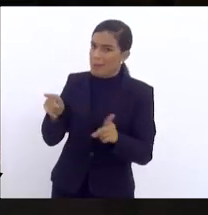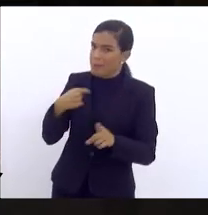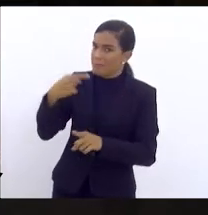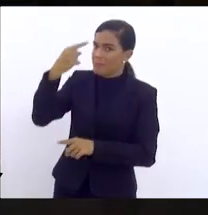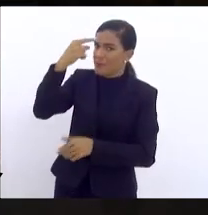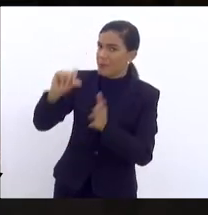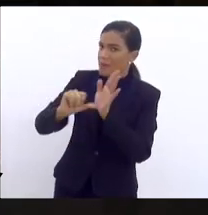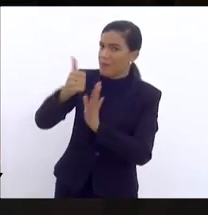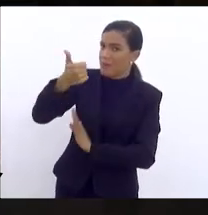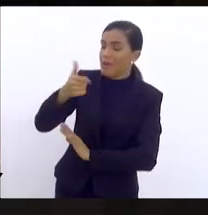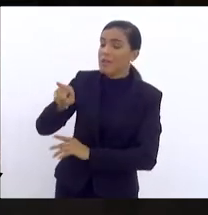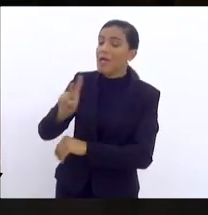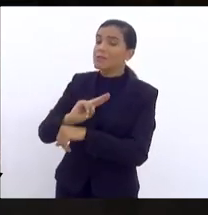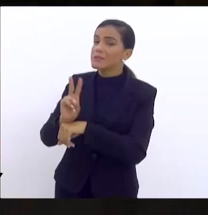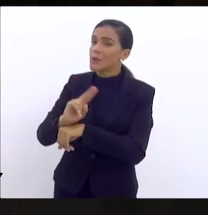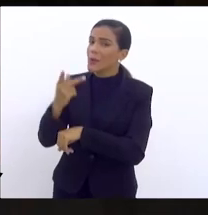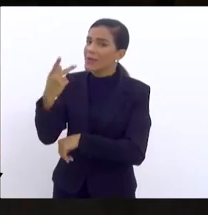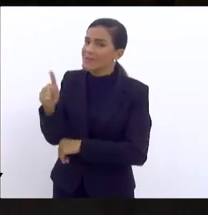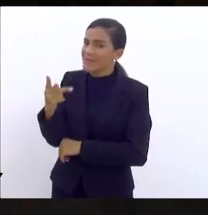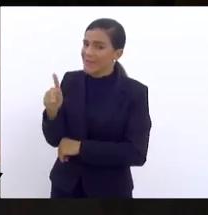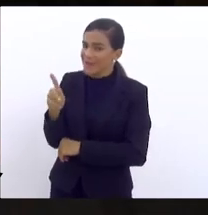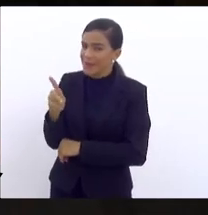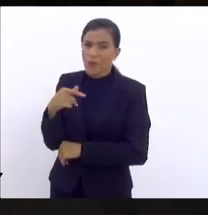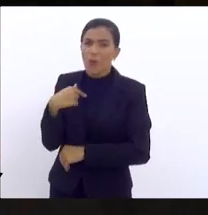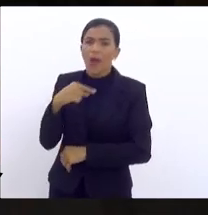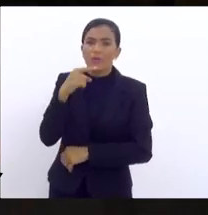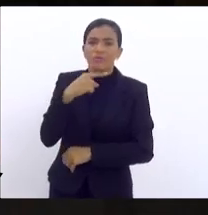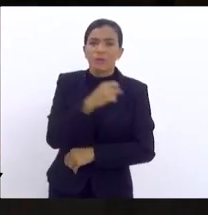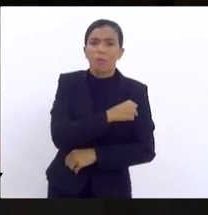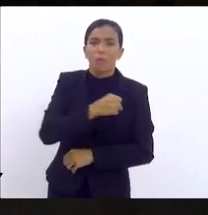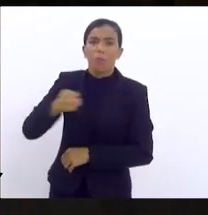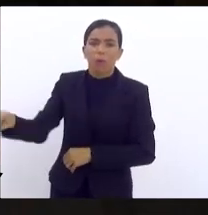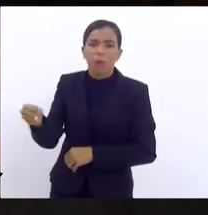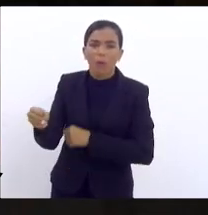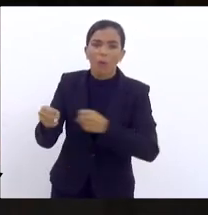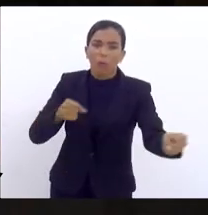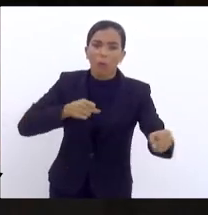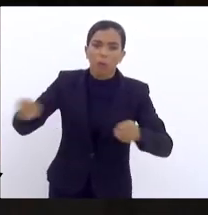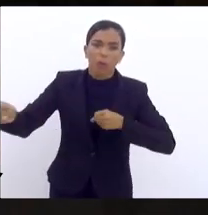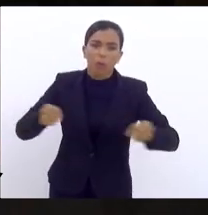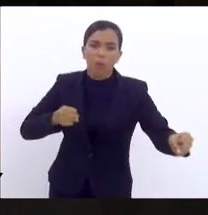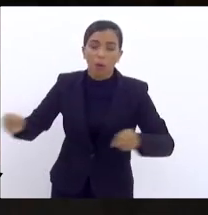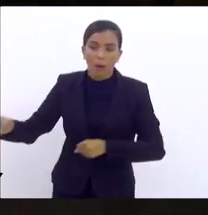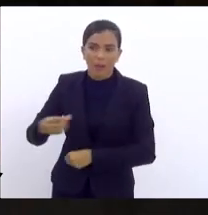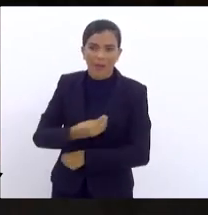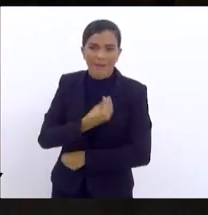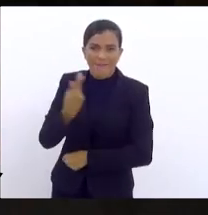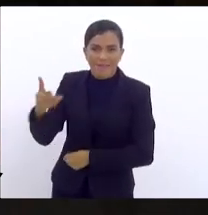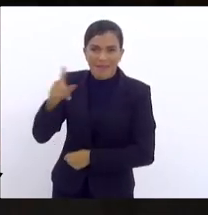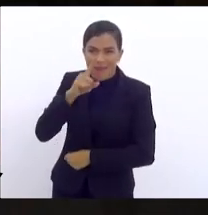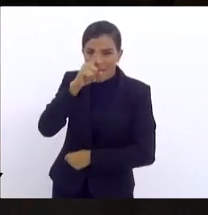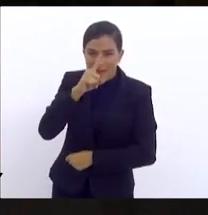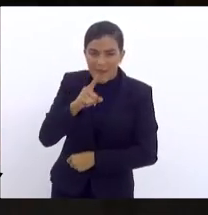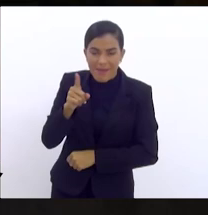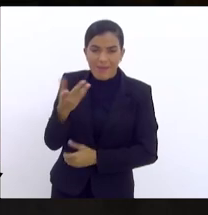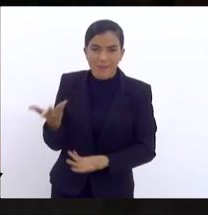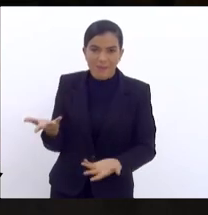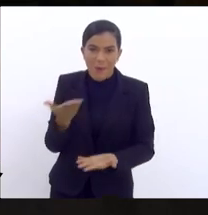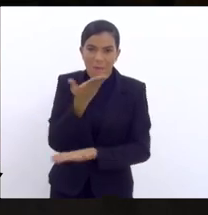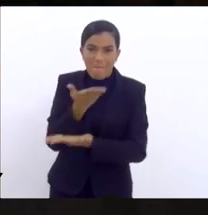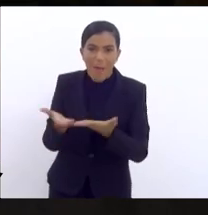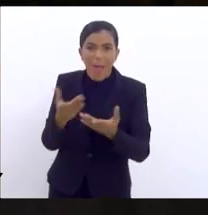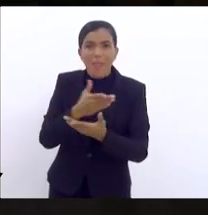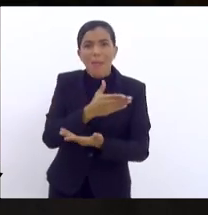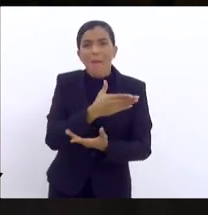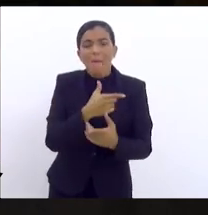sempre pensar primeiro na segurança do praça não adianta jogar o Praça no local lá que vai colocar a vida dele em risco que a gente vai perder mais